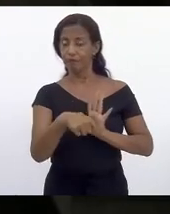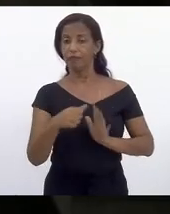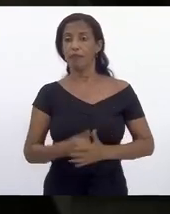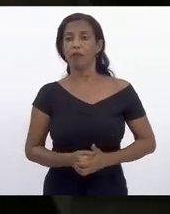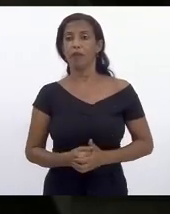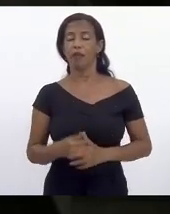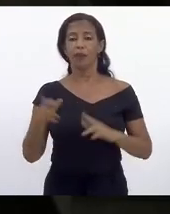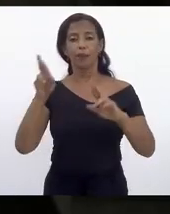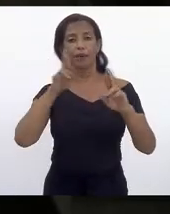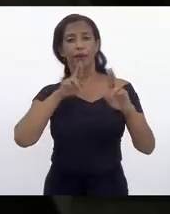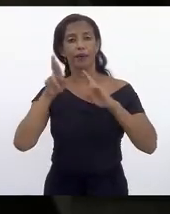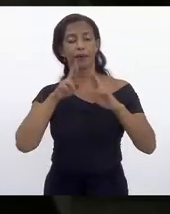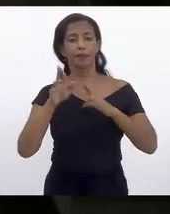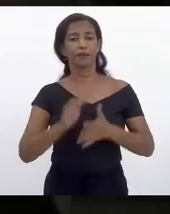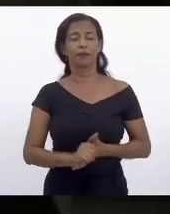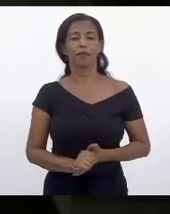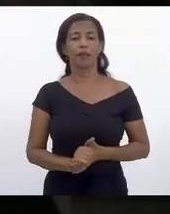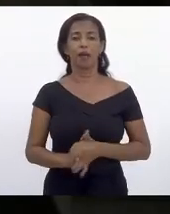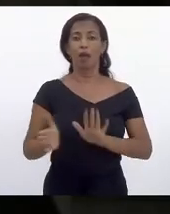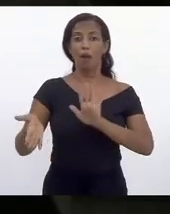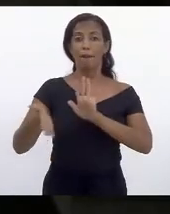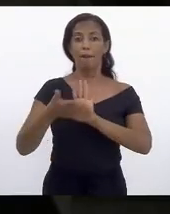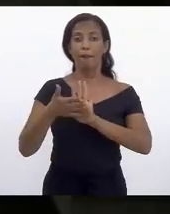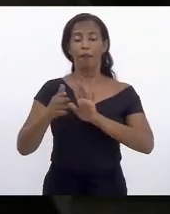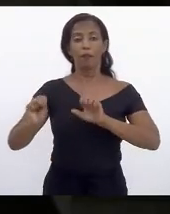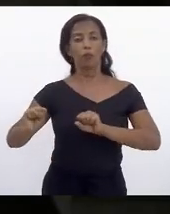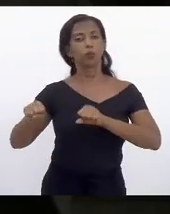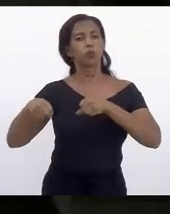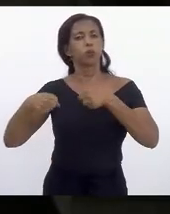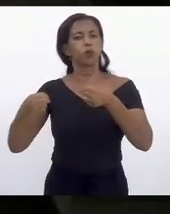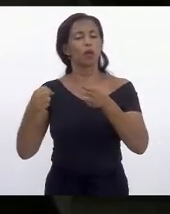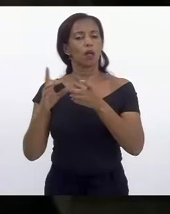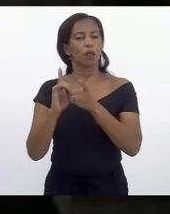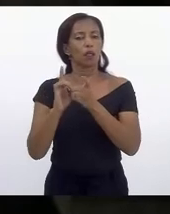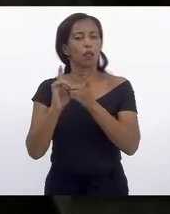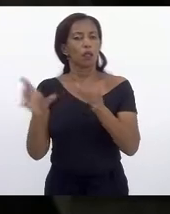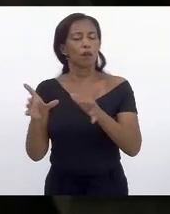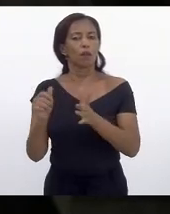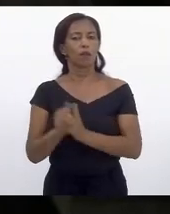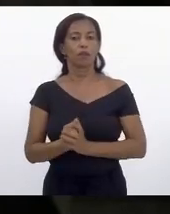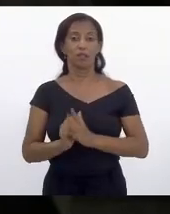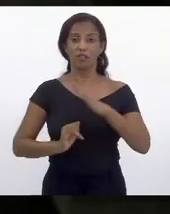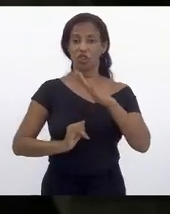aspecto relacionado ao próprio fortalecimento da democracia e de suas